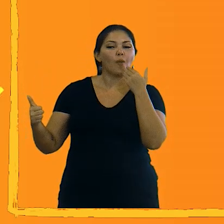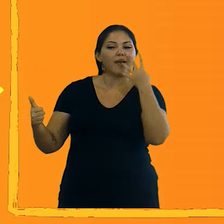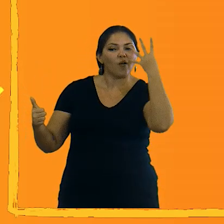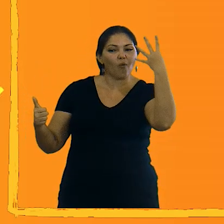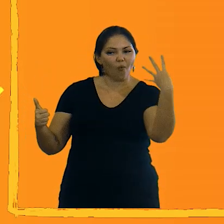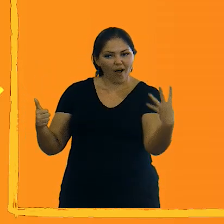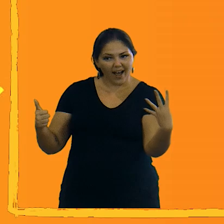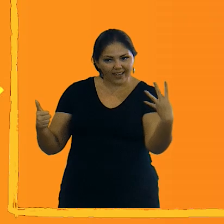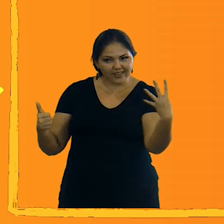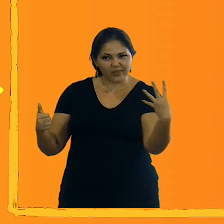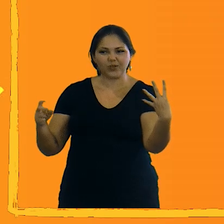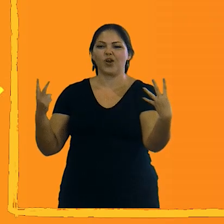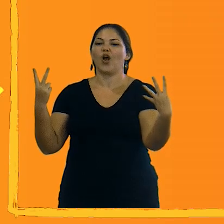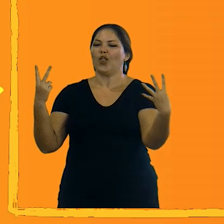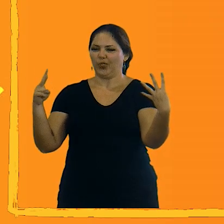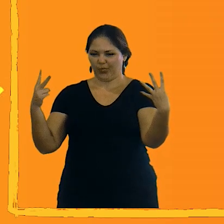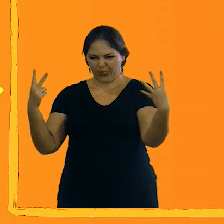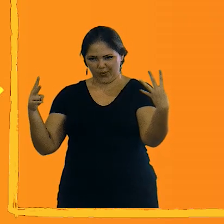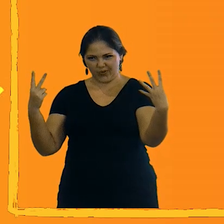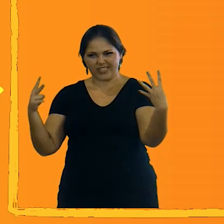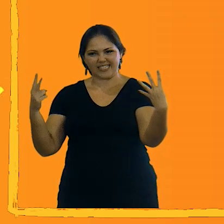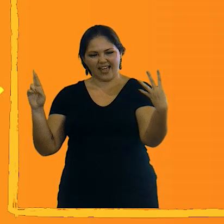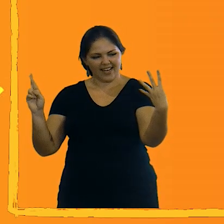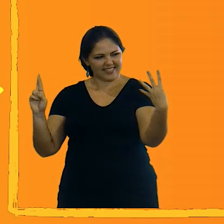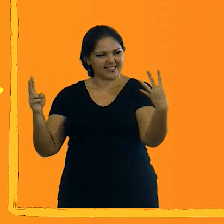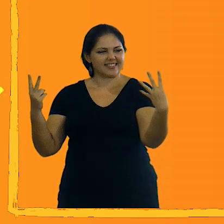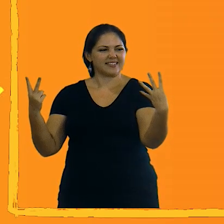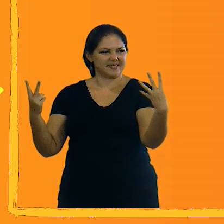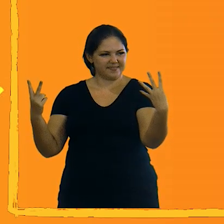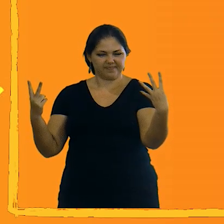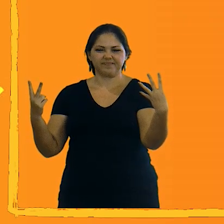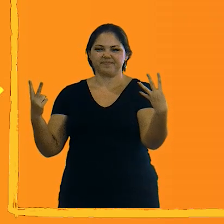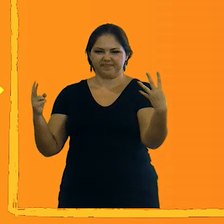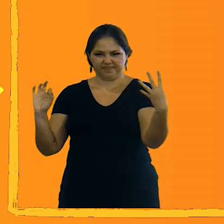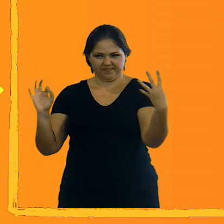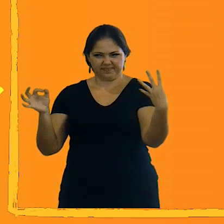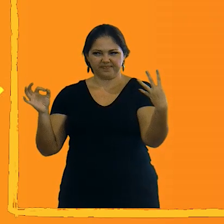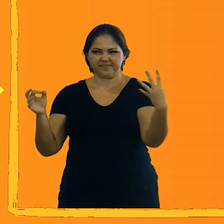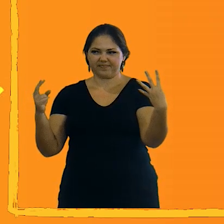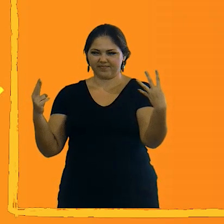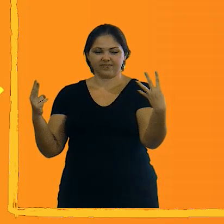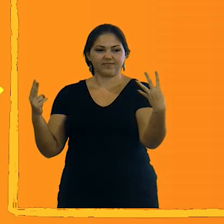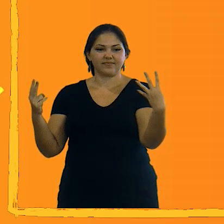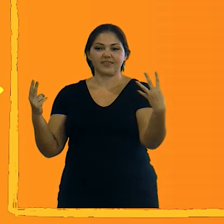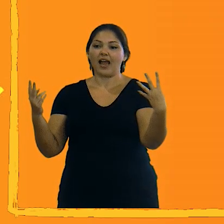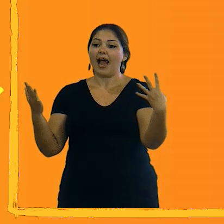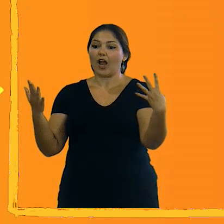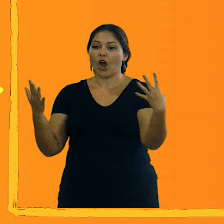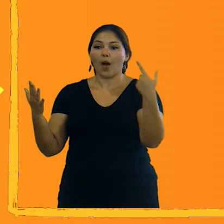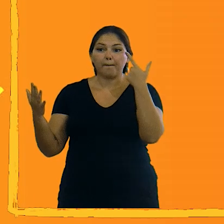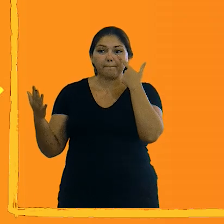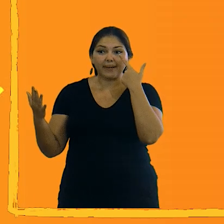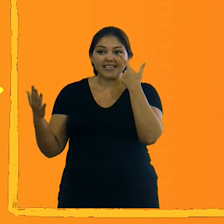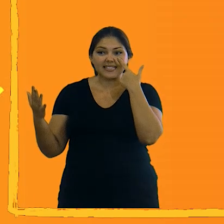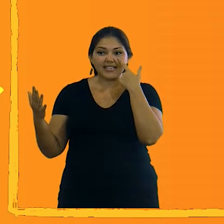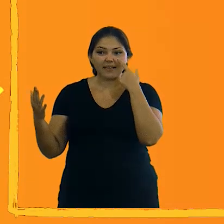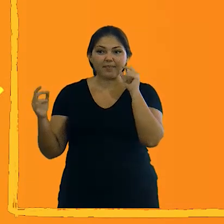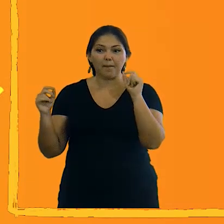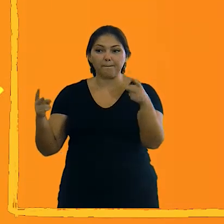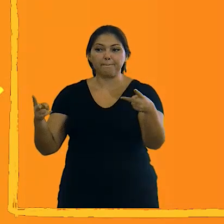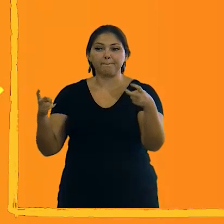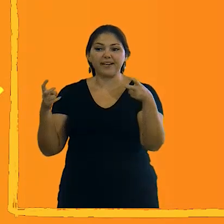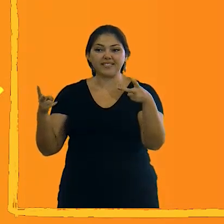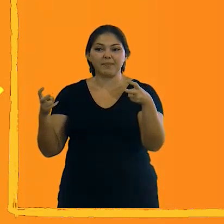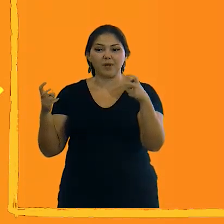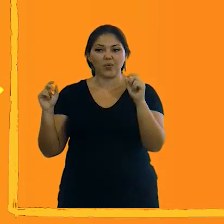carioquinhas eu vou pagar quanto gente 2 correto agora percebe pesso